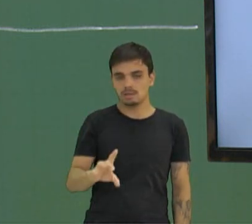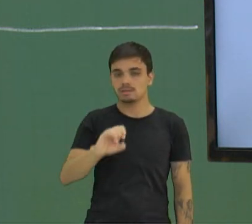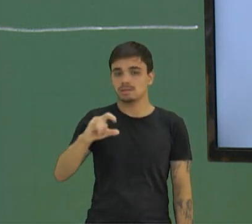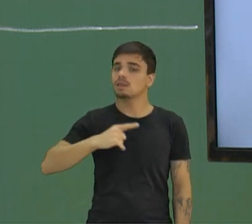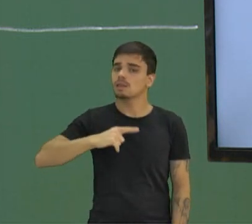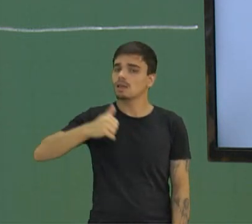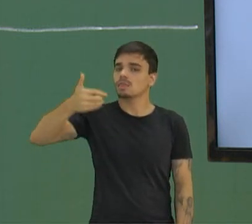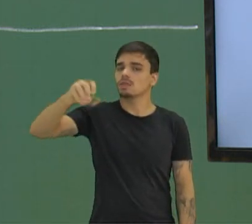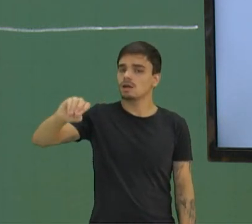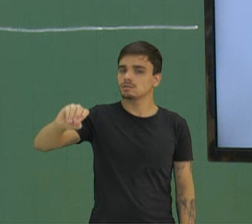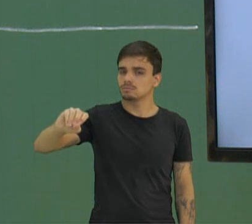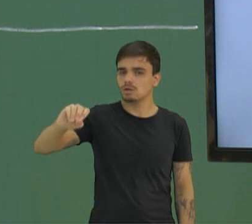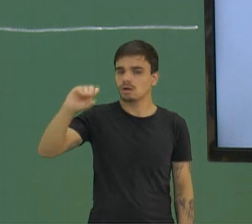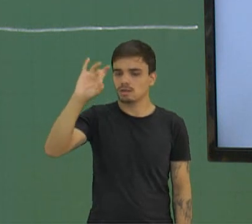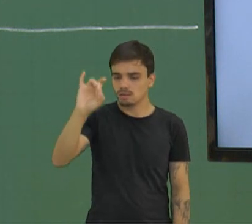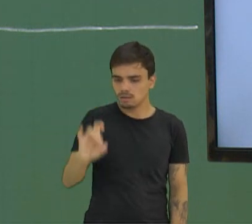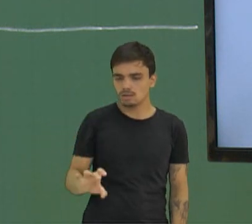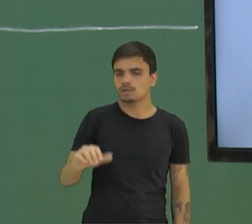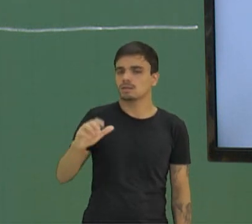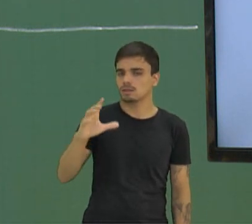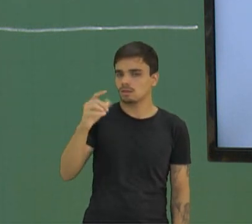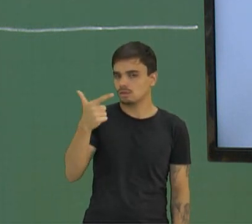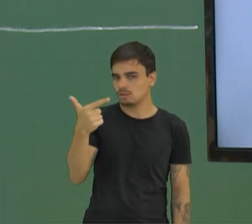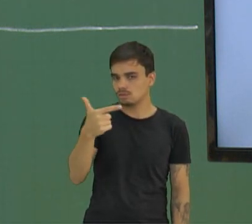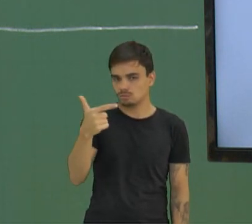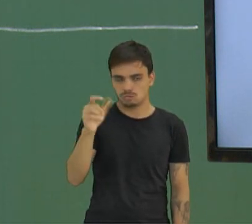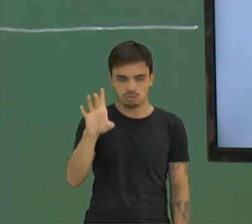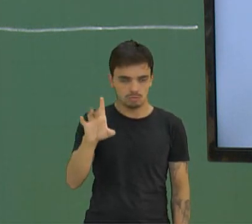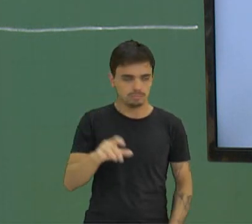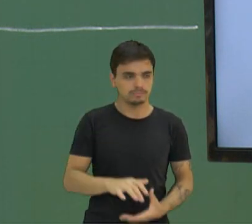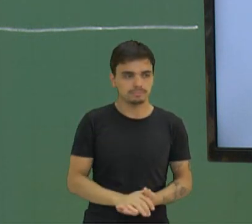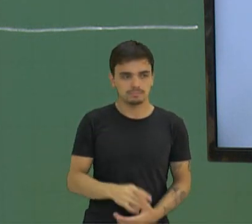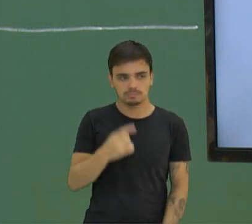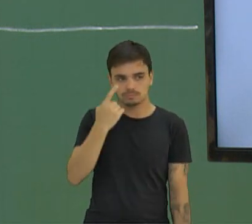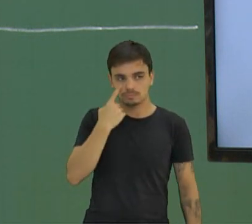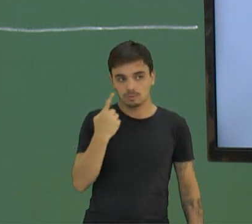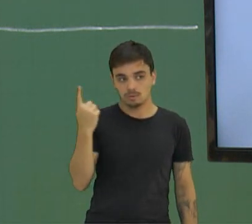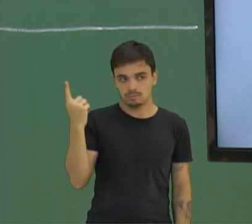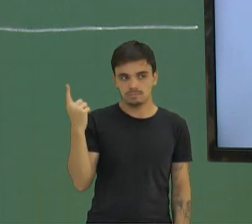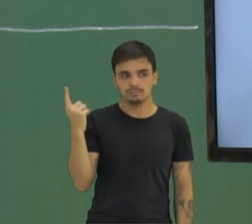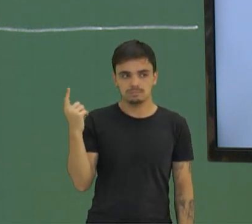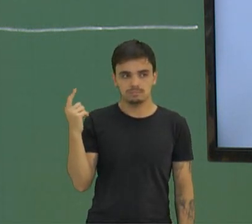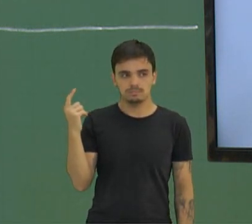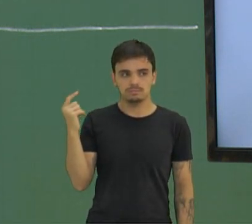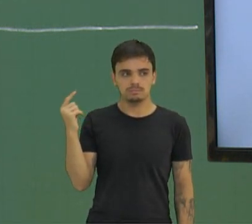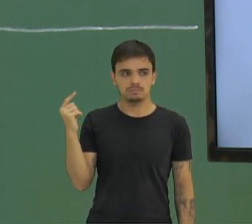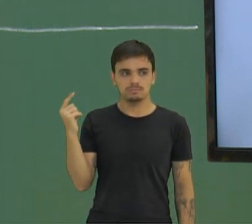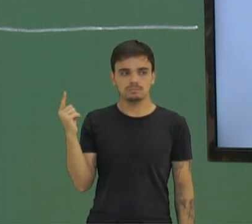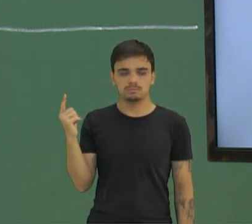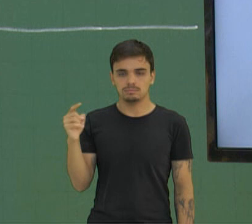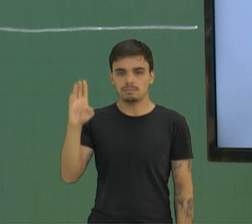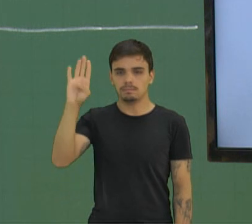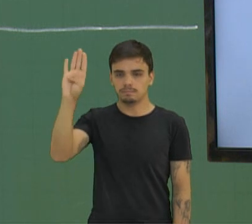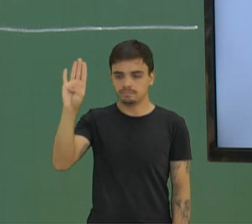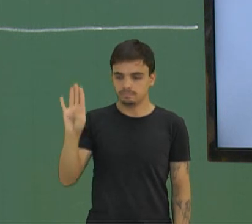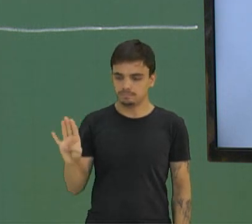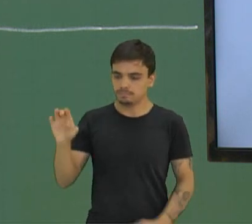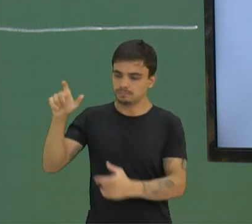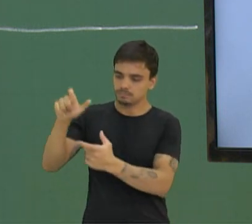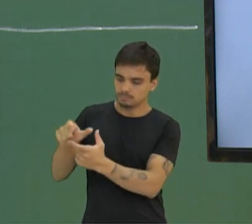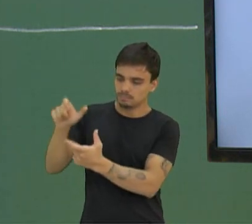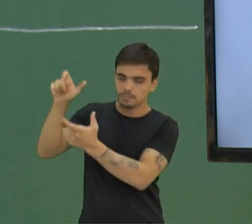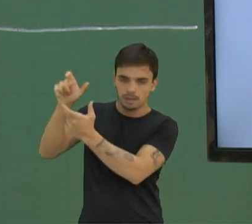10 aqui mas é só tenho dois para analisar Então vou colocar da flor branca beijinho beijinho